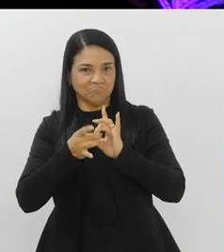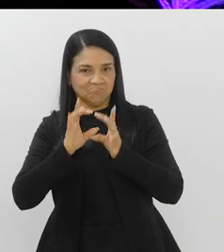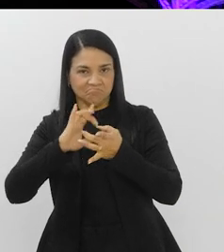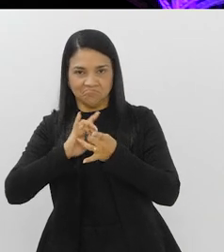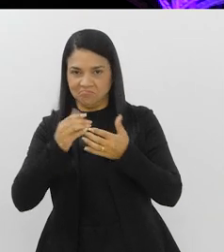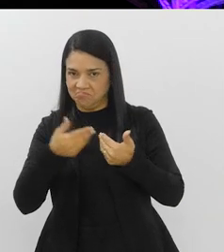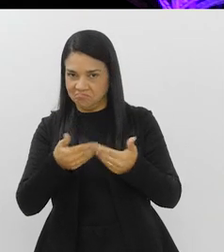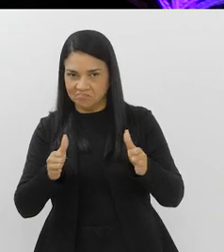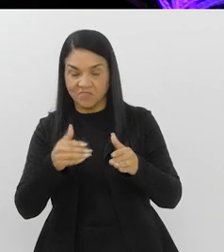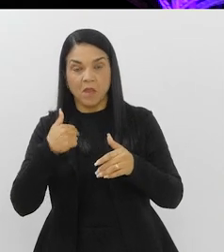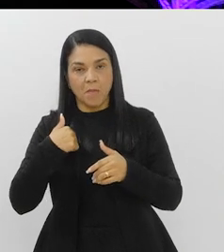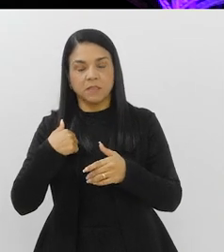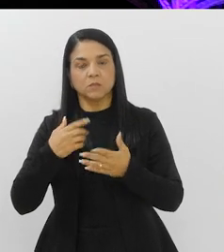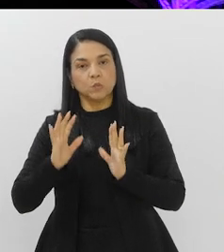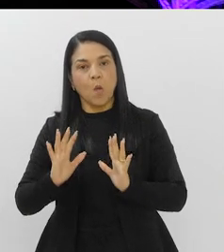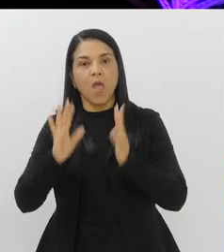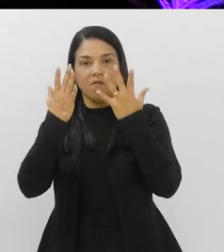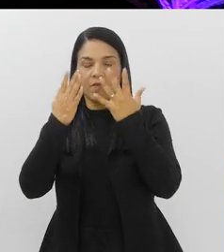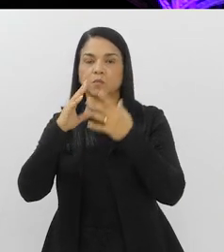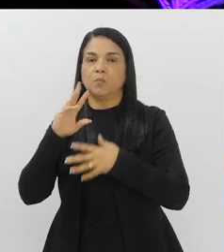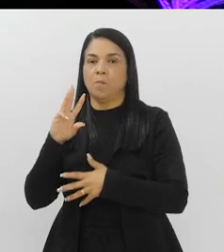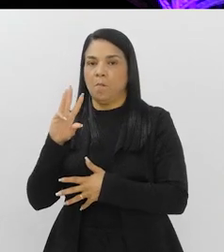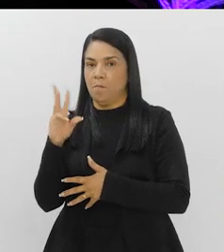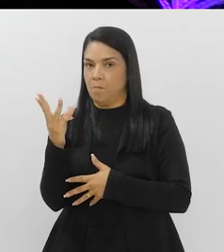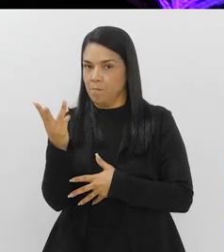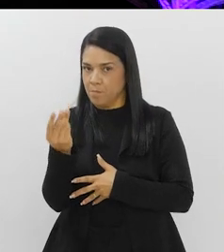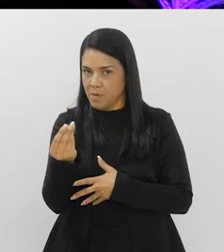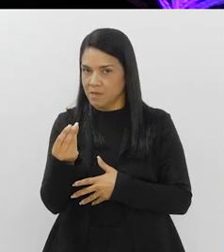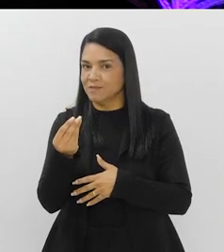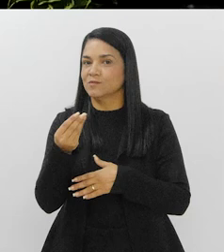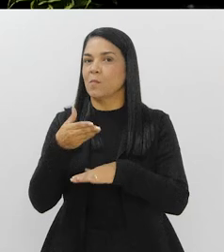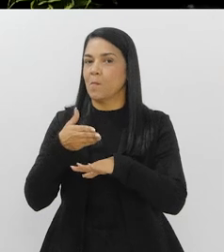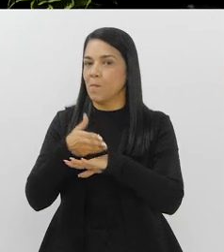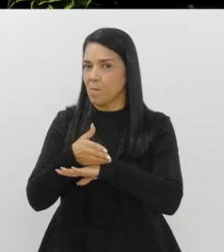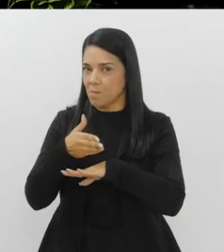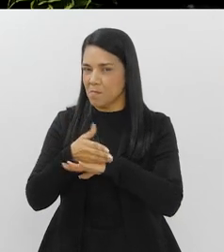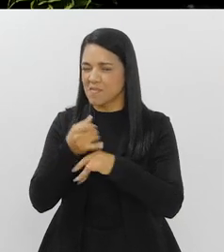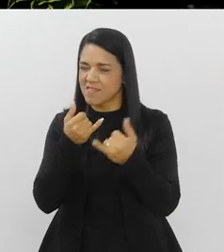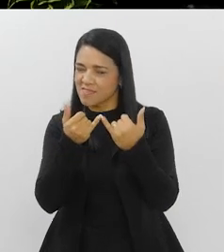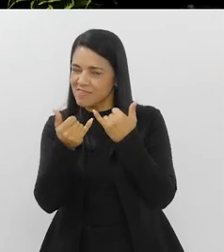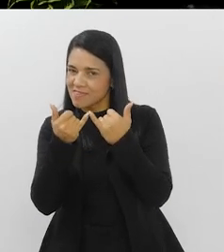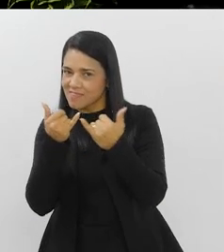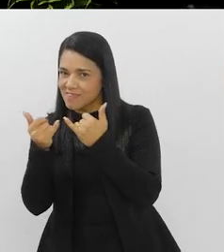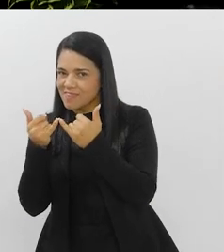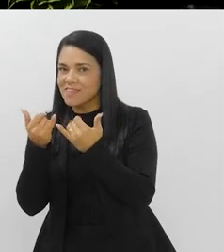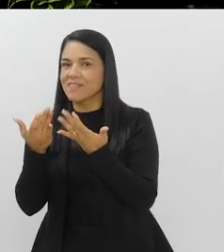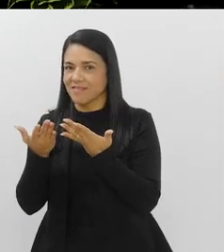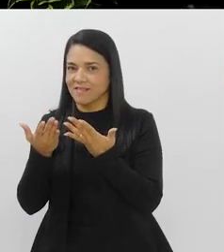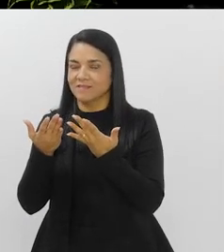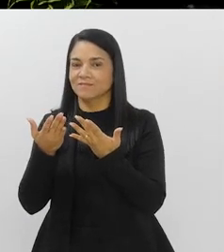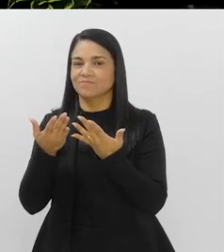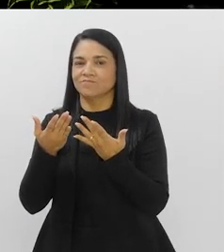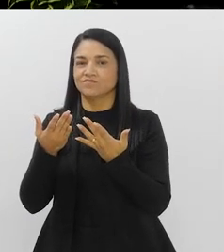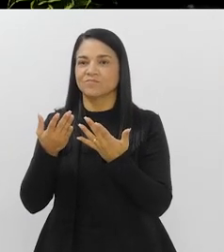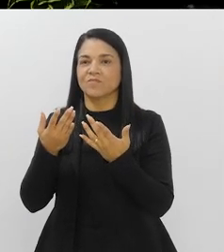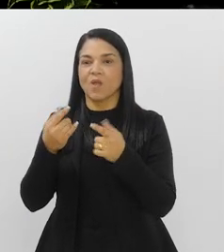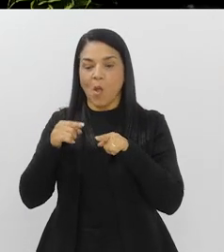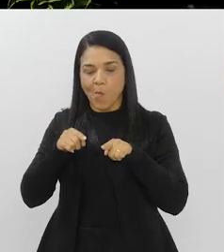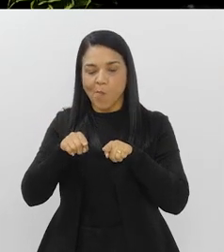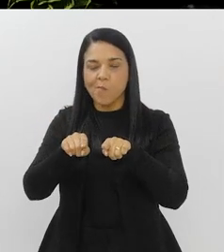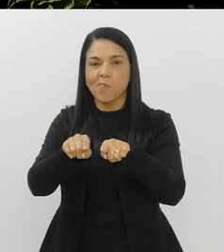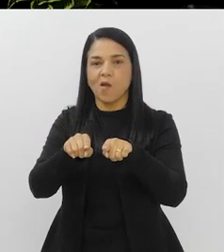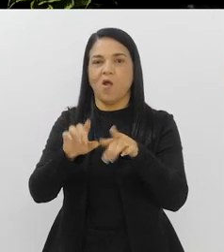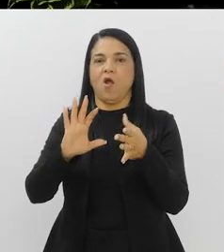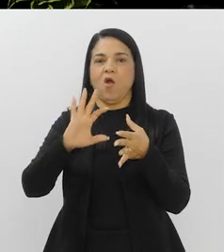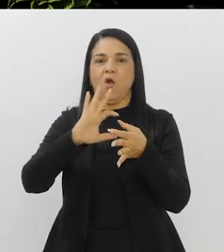eu estive pelo menos né no no evento paralímpico eh similar né semelhante ou paralelo